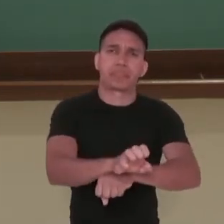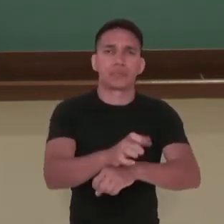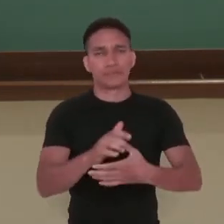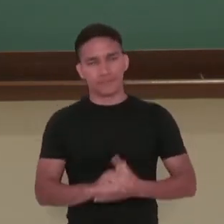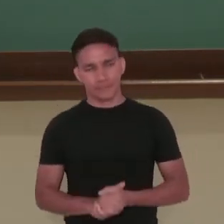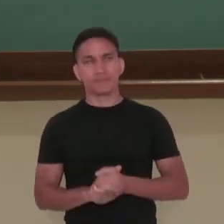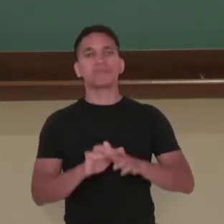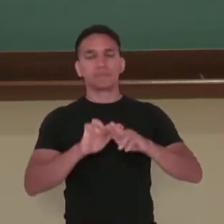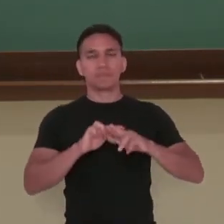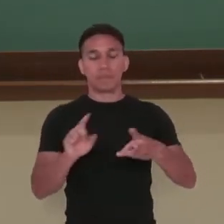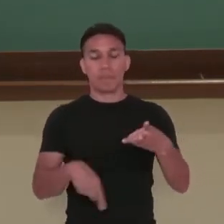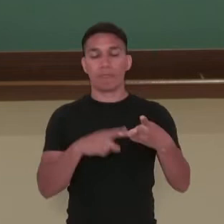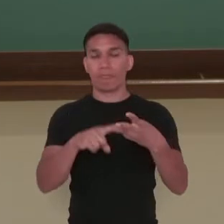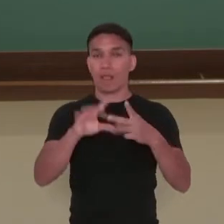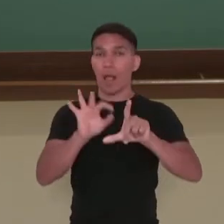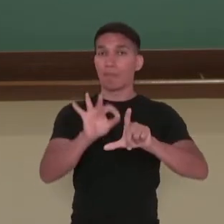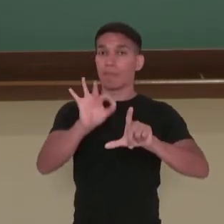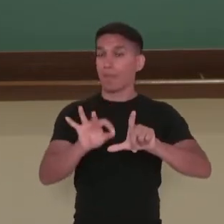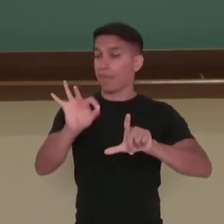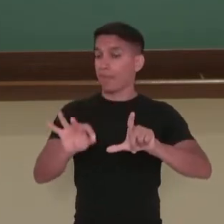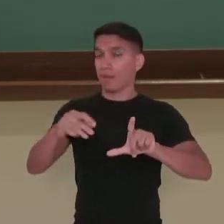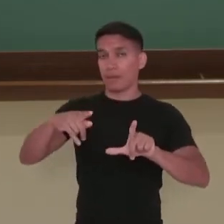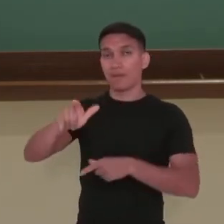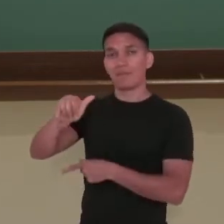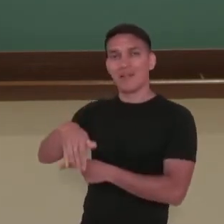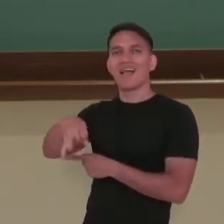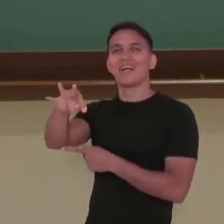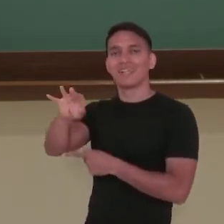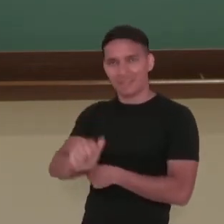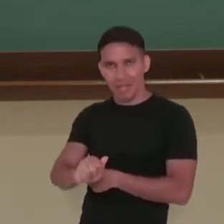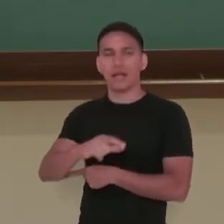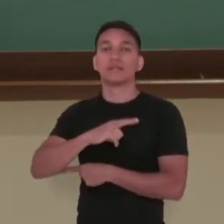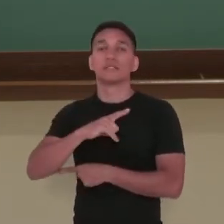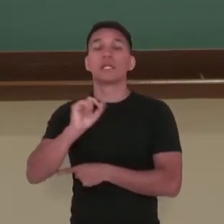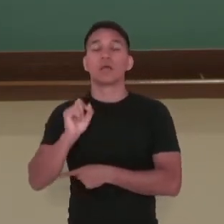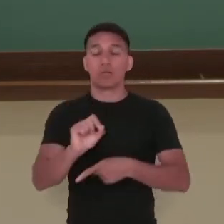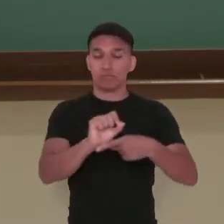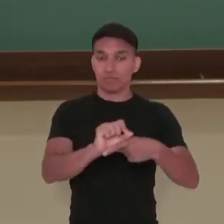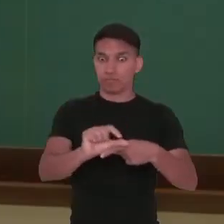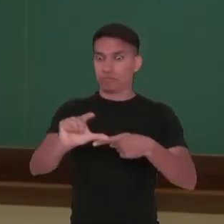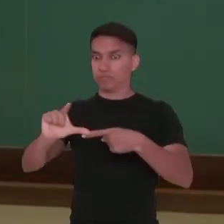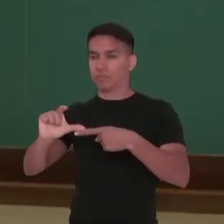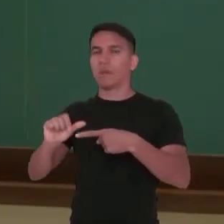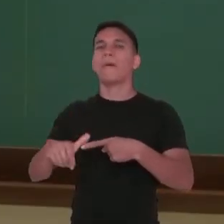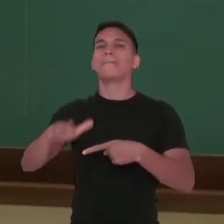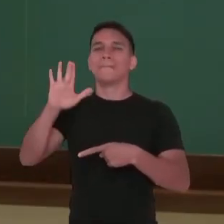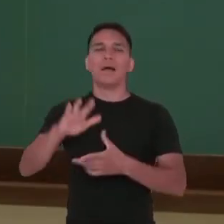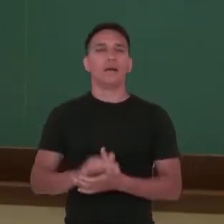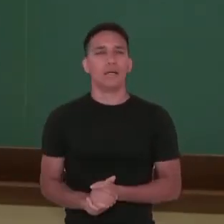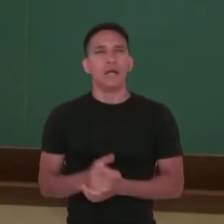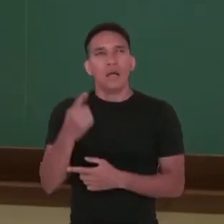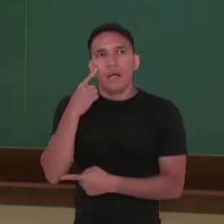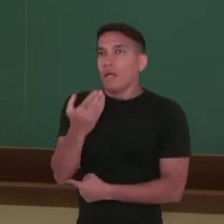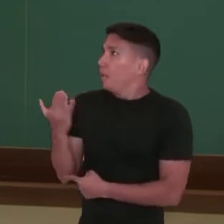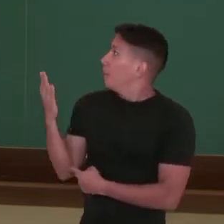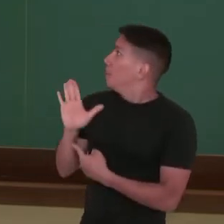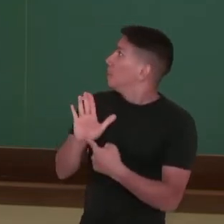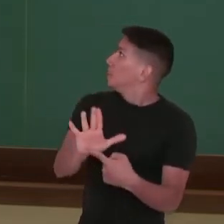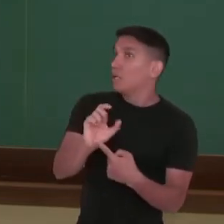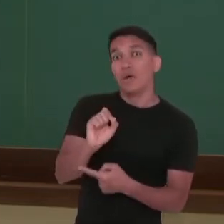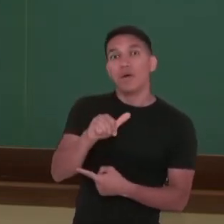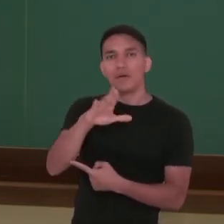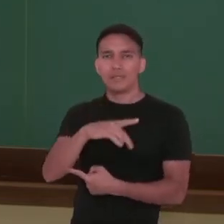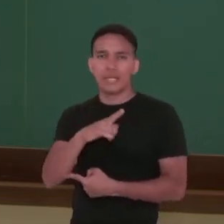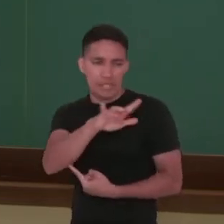também. As plantas já têm uma escala maior, né? E dentro dessa escala maior ela passa a representar